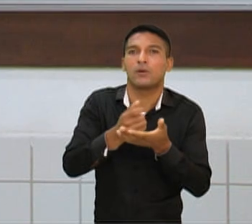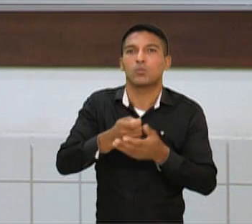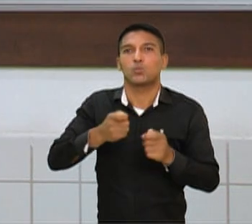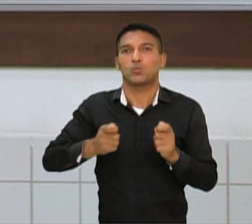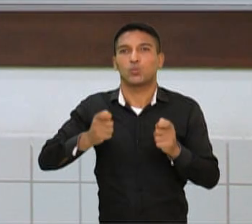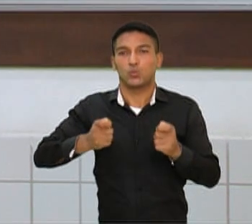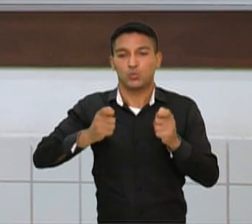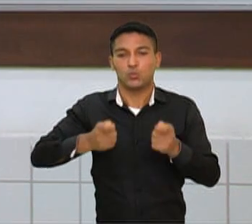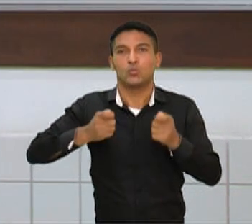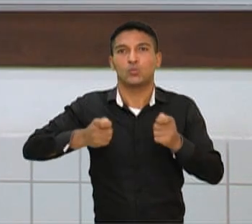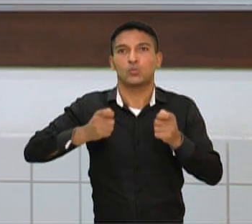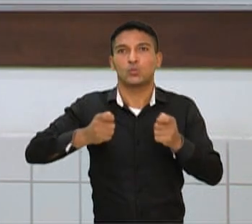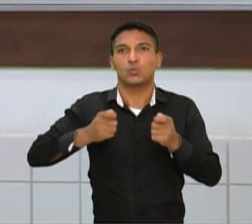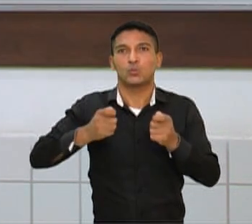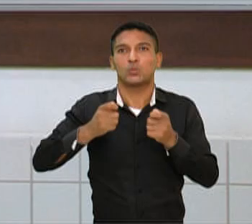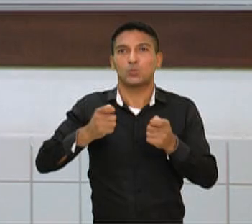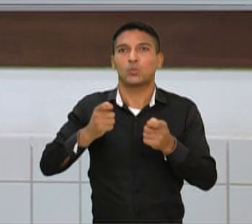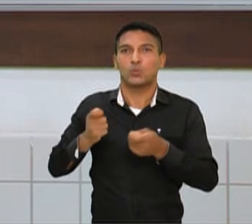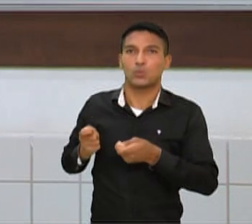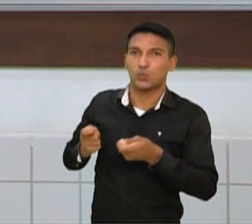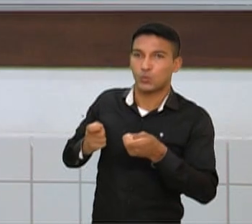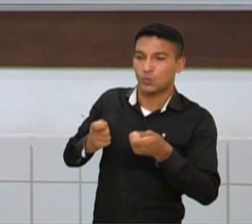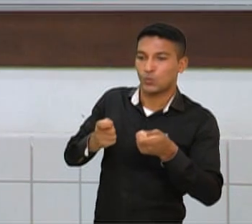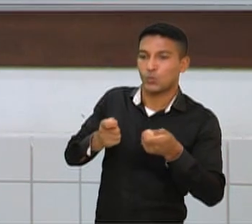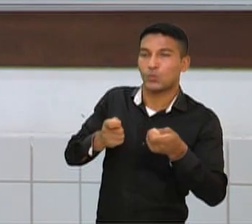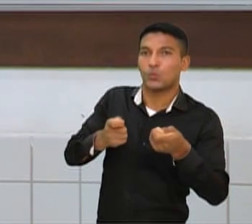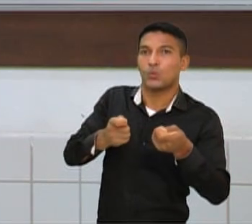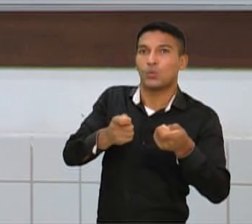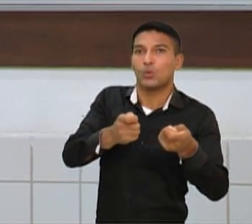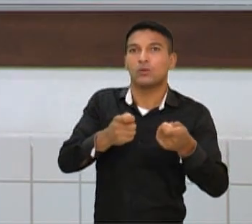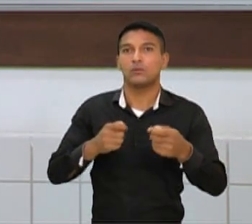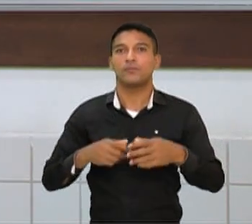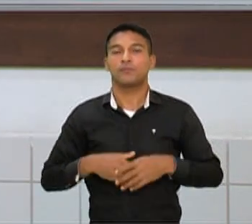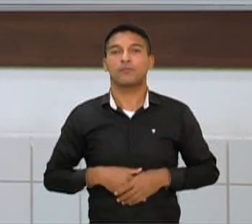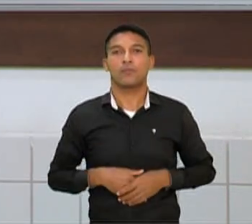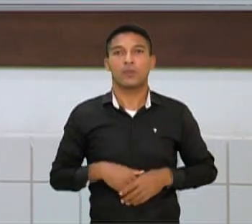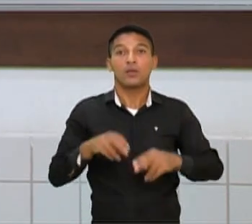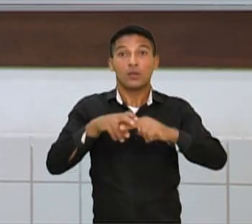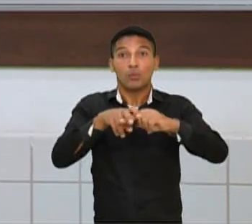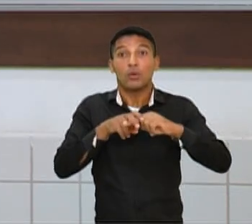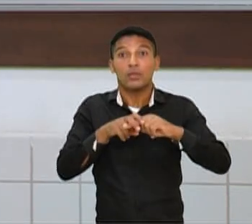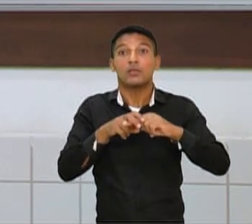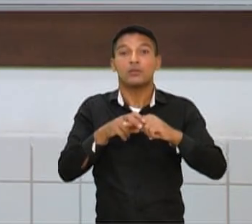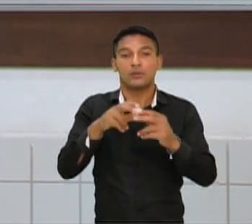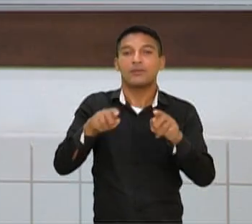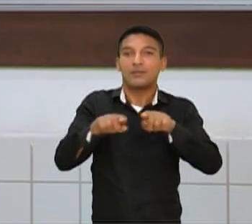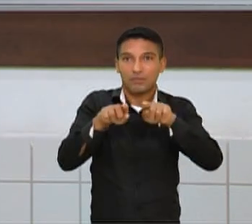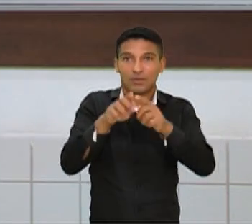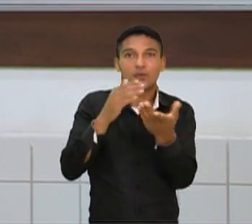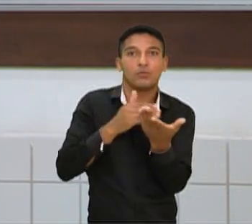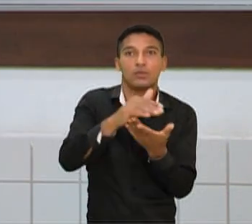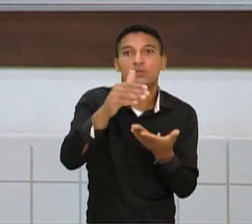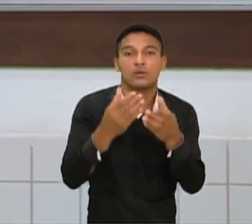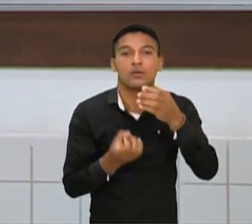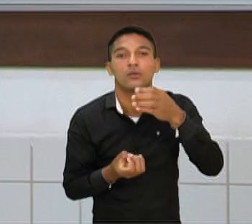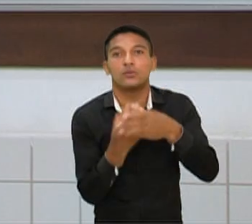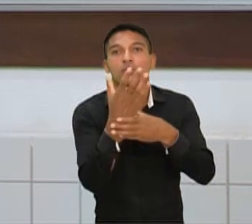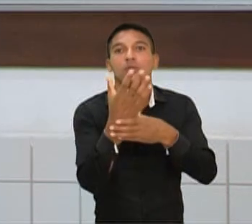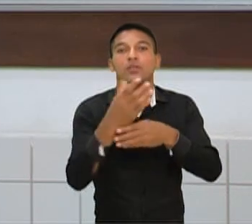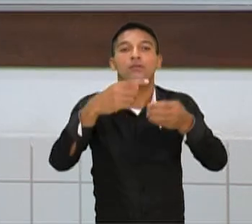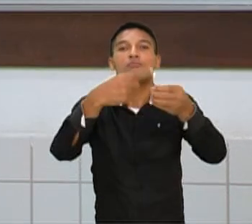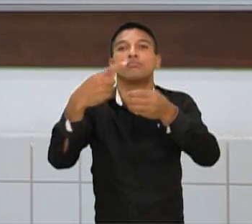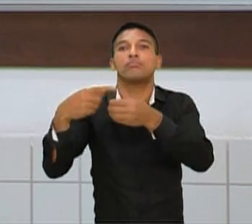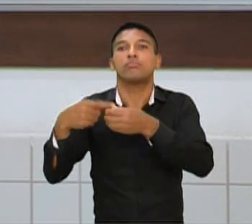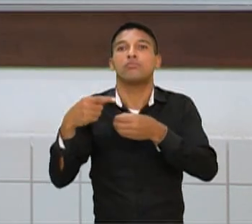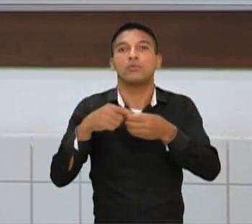estabelecia esses sistemas de pousio, alguns núcleos urbanos começaram a surgir. Então, obviamente, nesse mapinha aqui dá